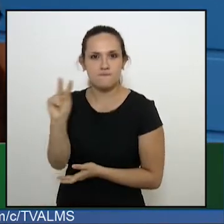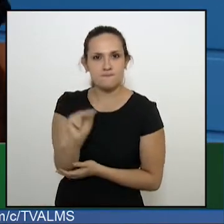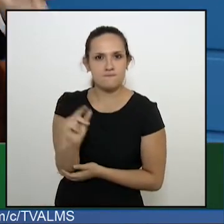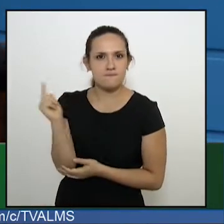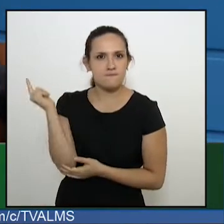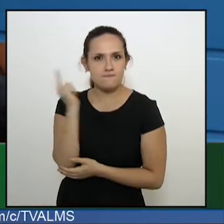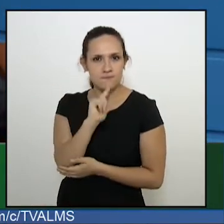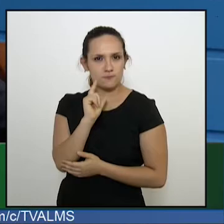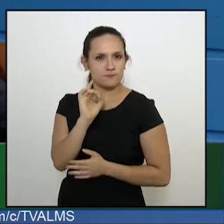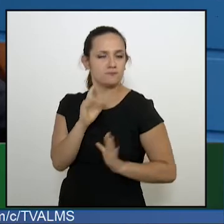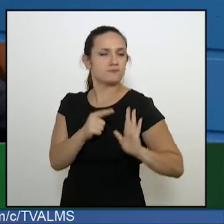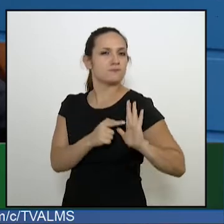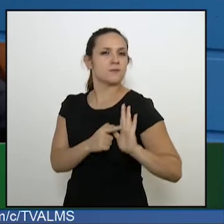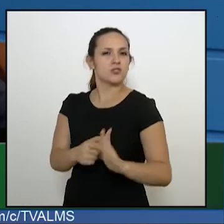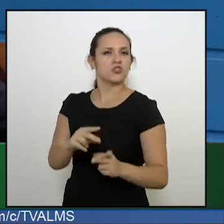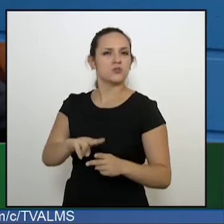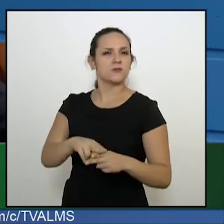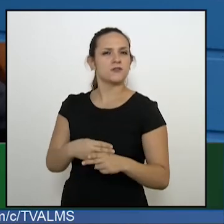cena,